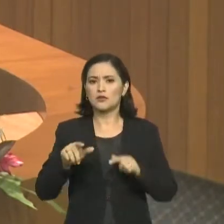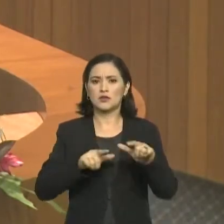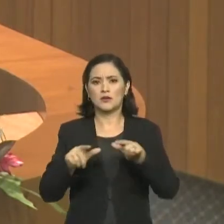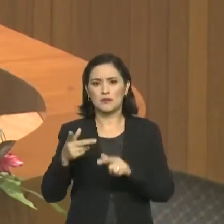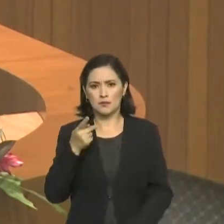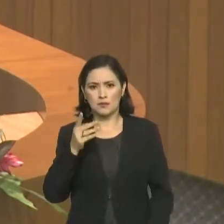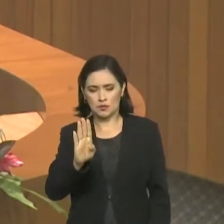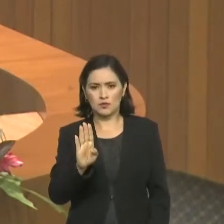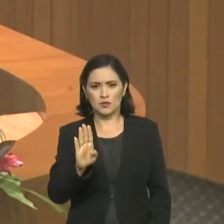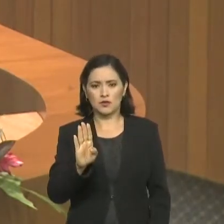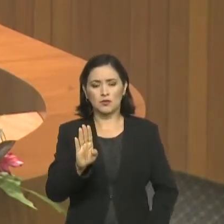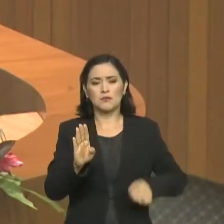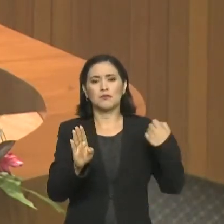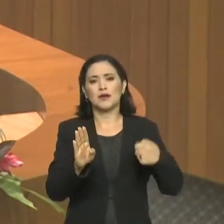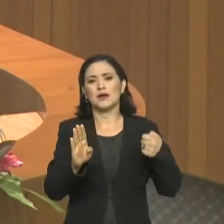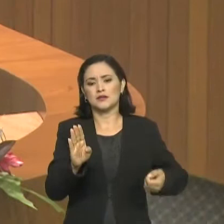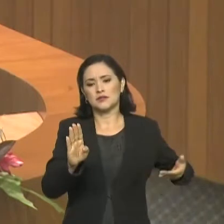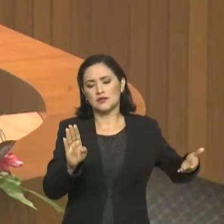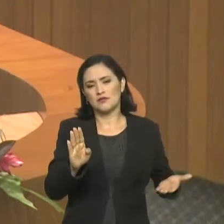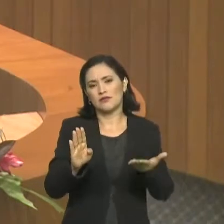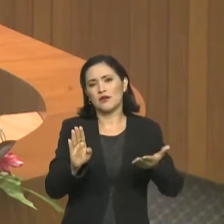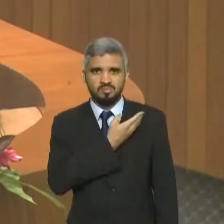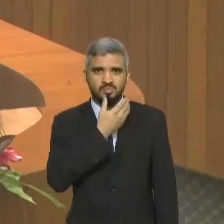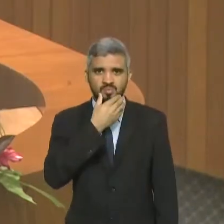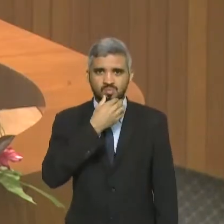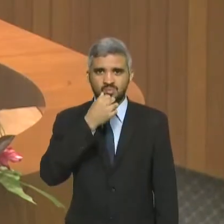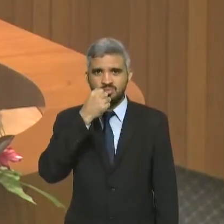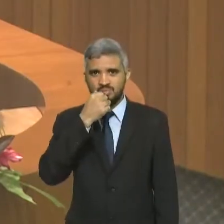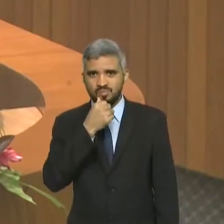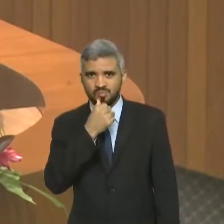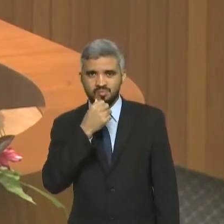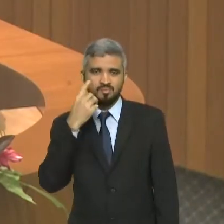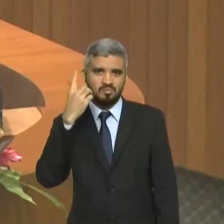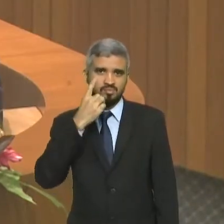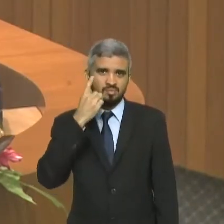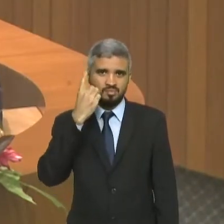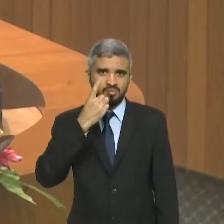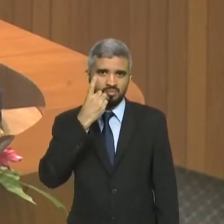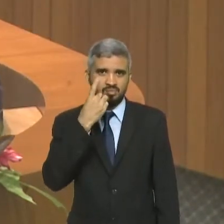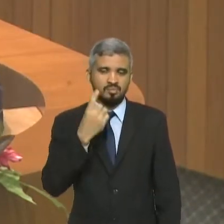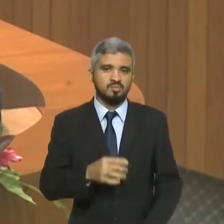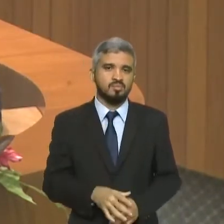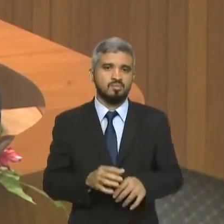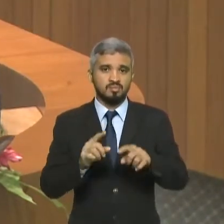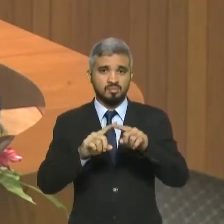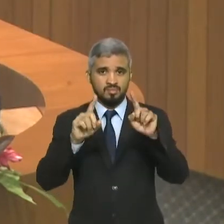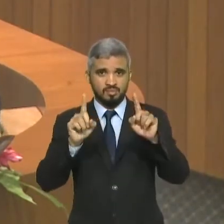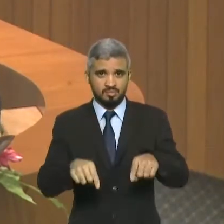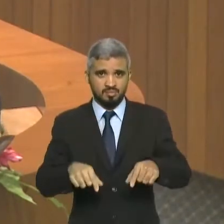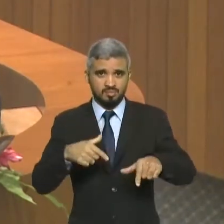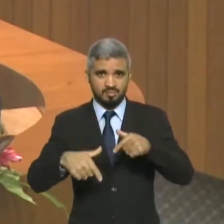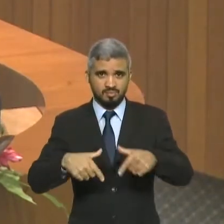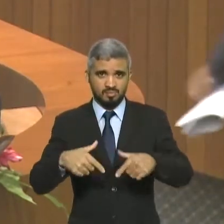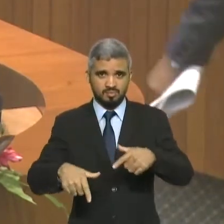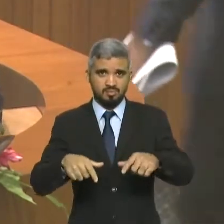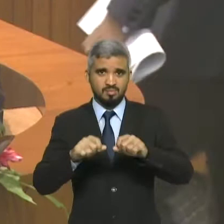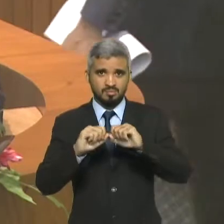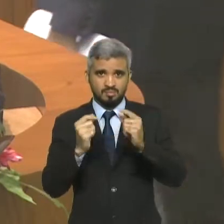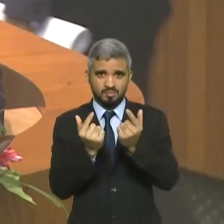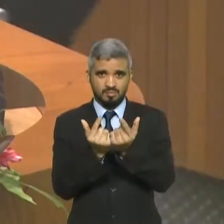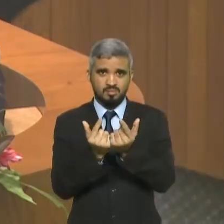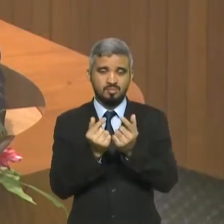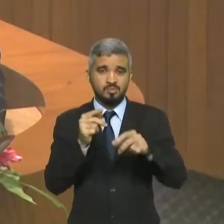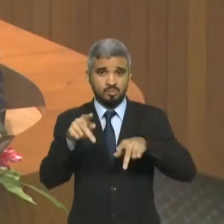público, senão pela valorização dos seus servidores e servidoras. O deputado Rildo Amaral falou sobre um evento que vai contar com a participação da